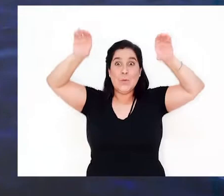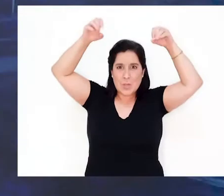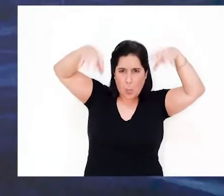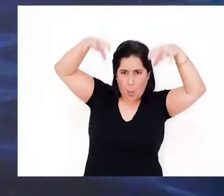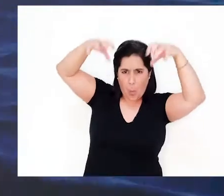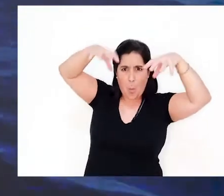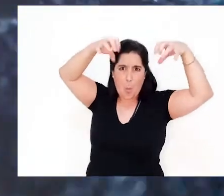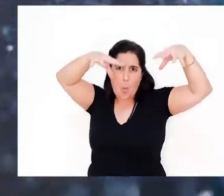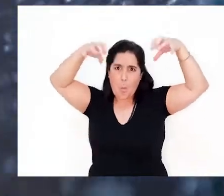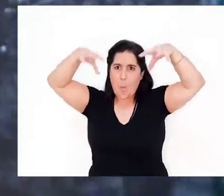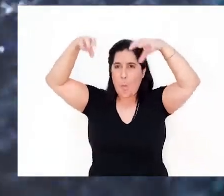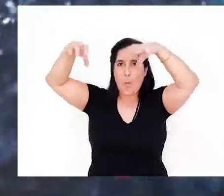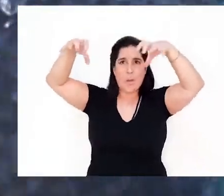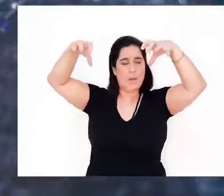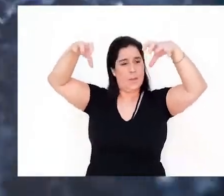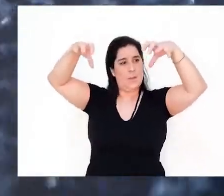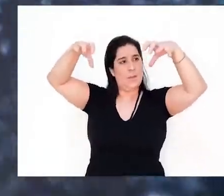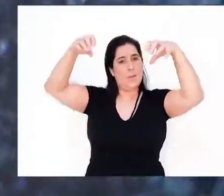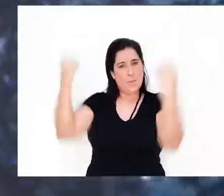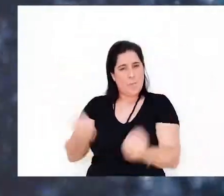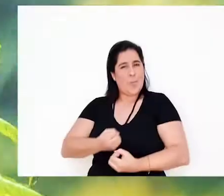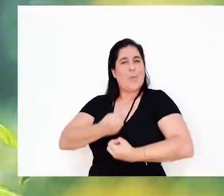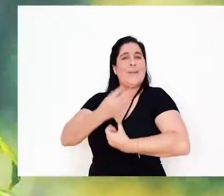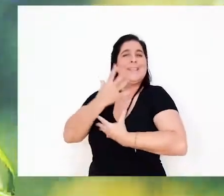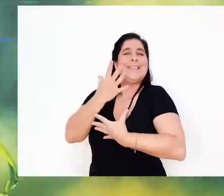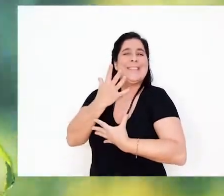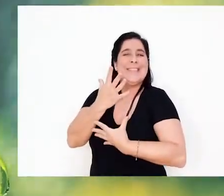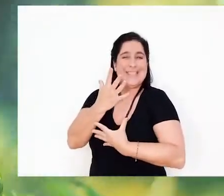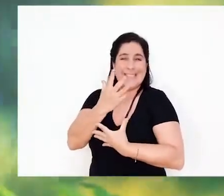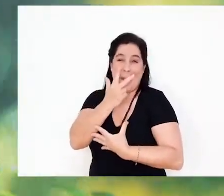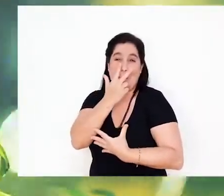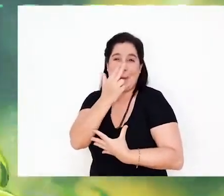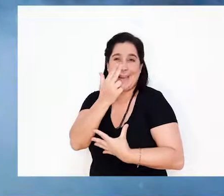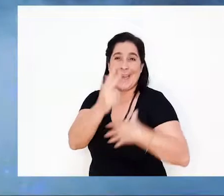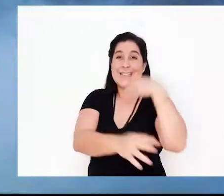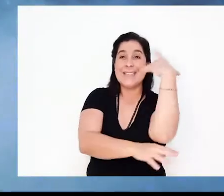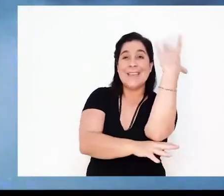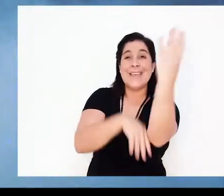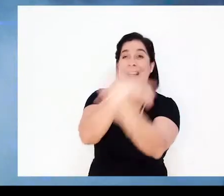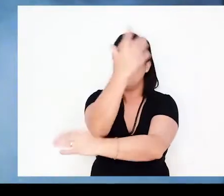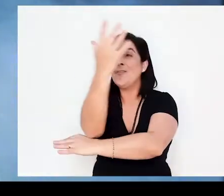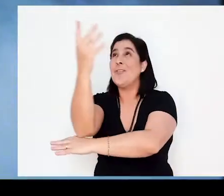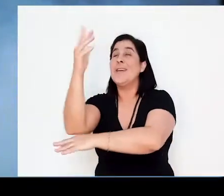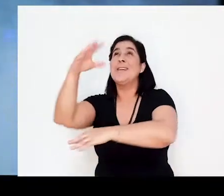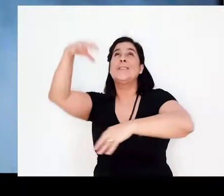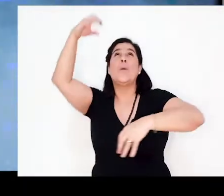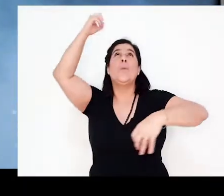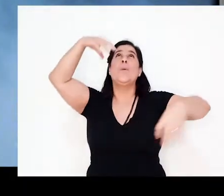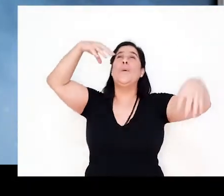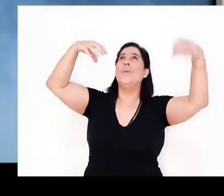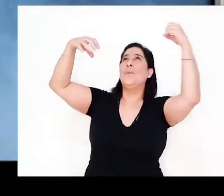chuva. Não seria poesia deixar de dizer que a floresta consegue produzir sua própria chuva, né?